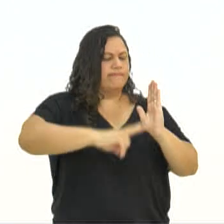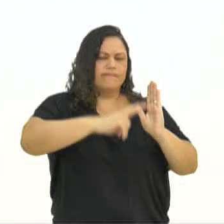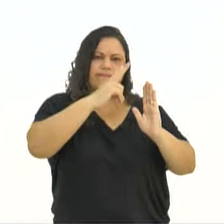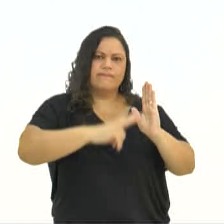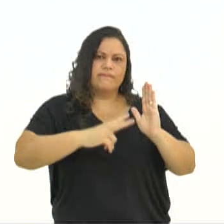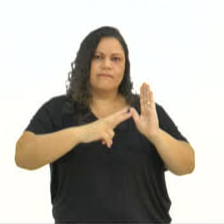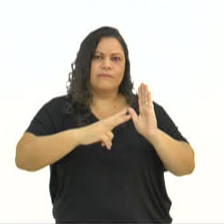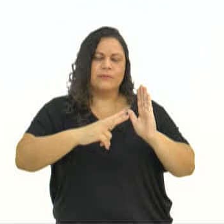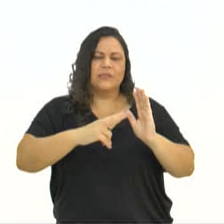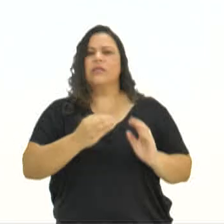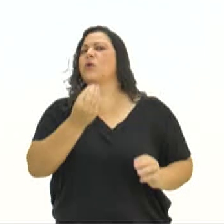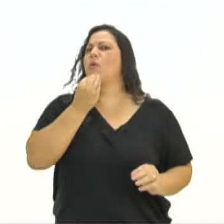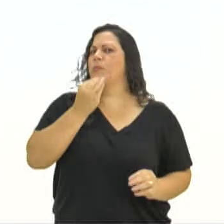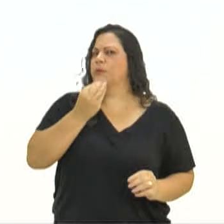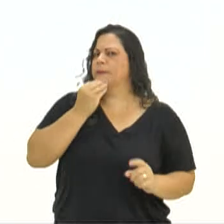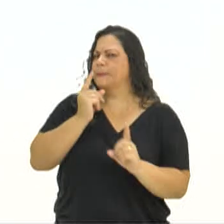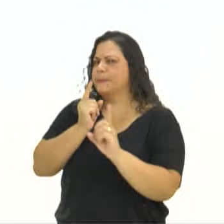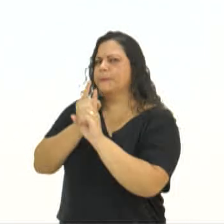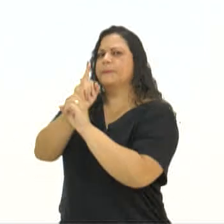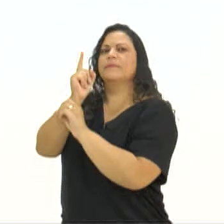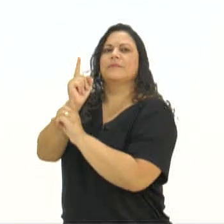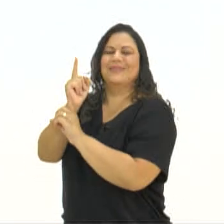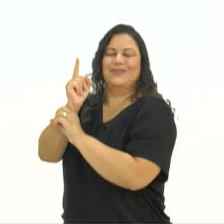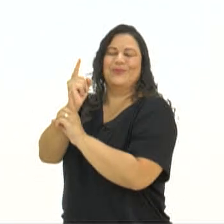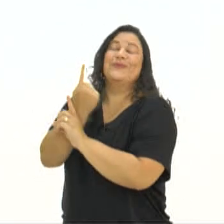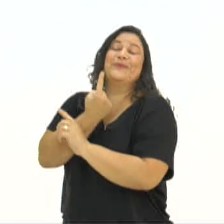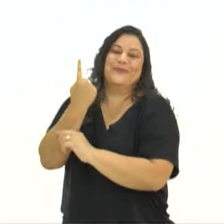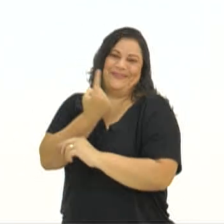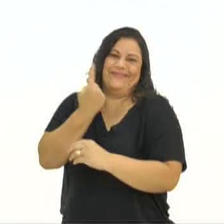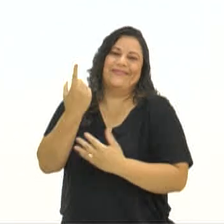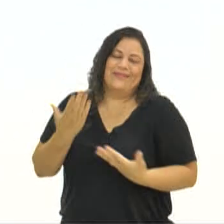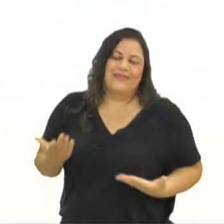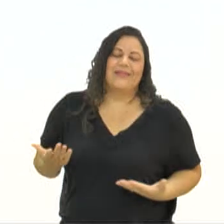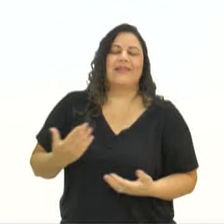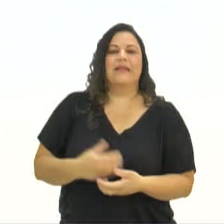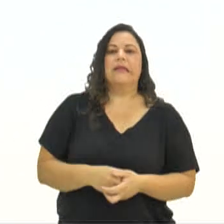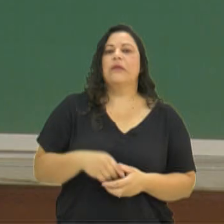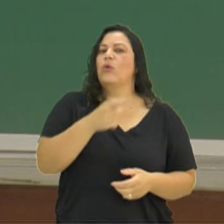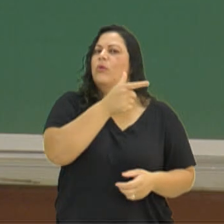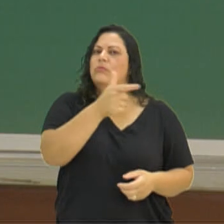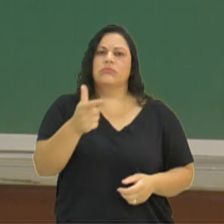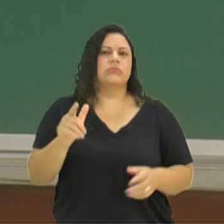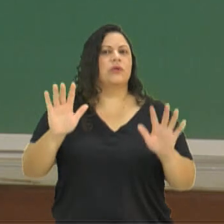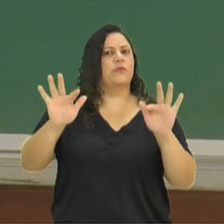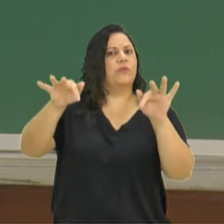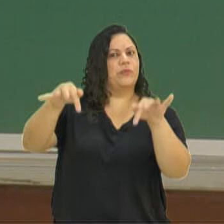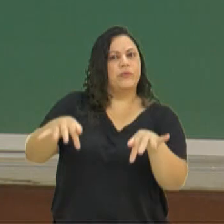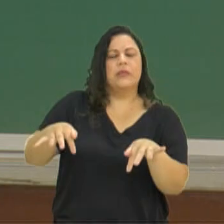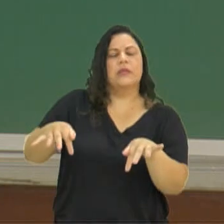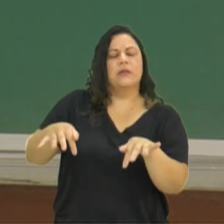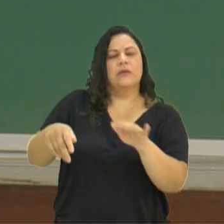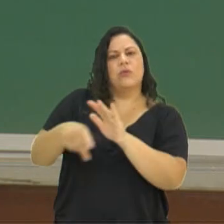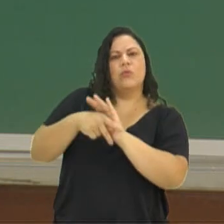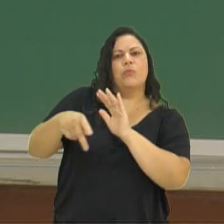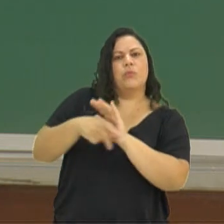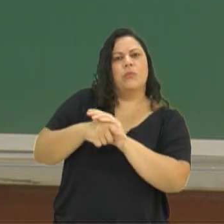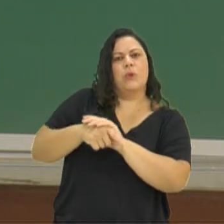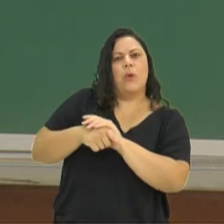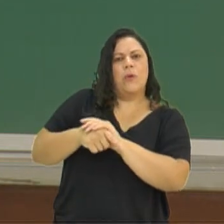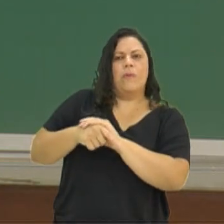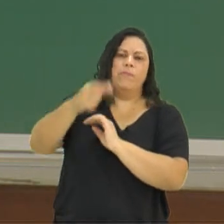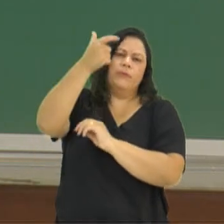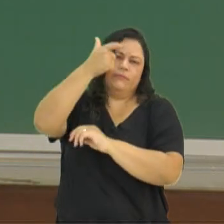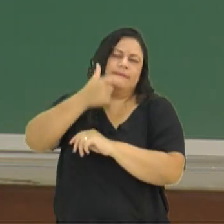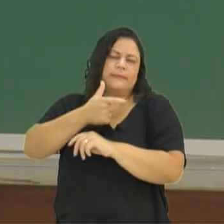a oportunidade de descobri-lo por si mesmo. Então, não se coloca o final para que o próprio espectador, para que o próprio leitor possa